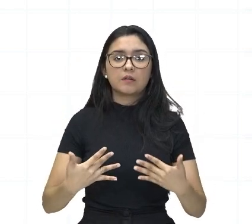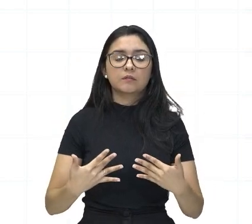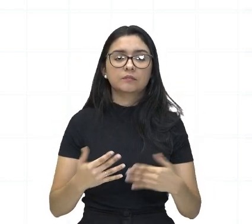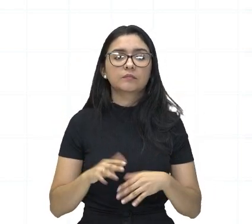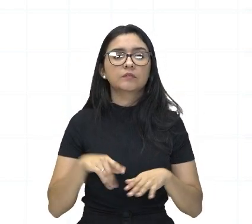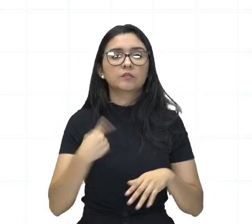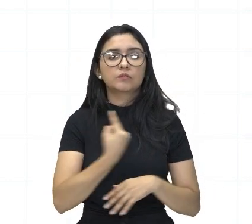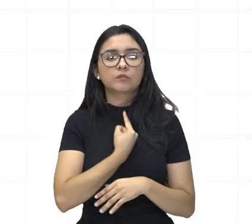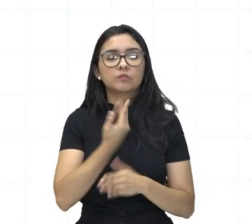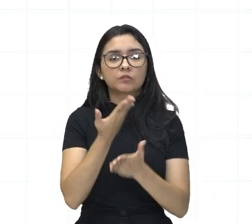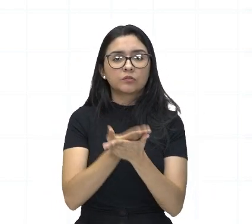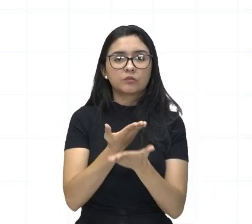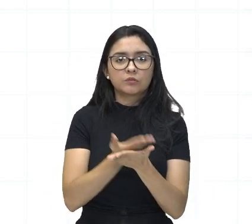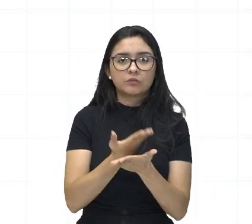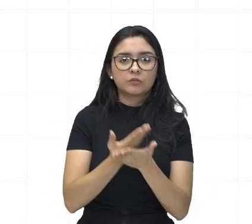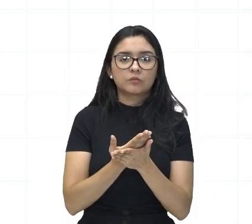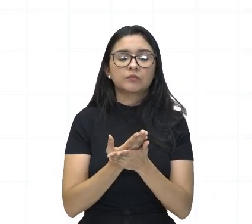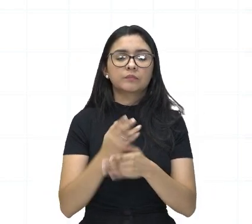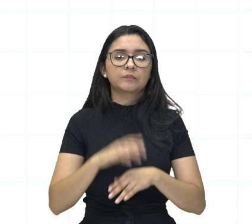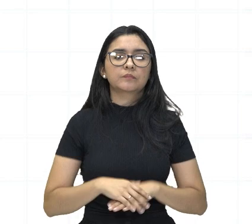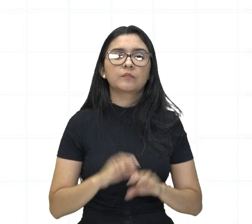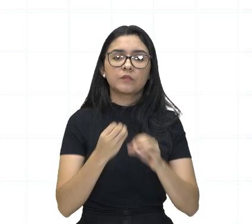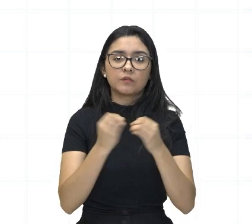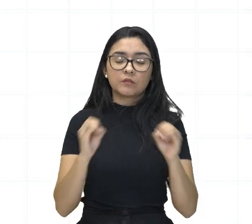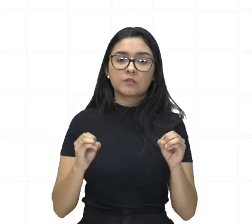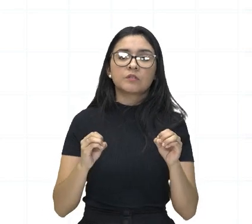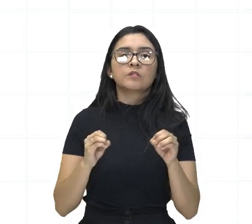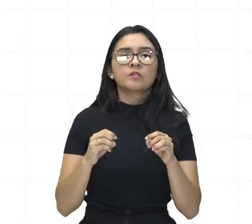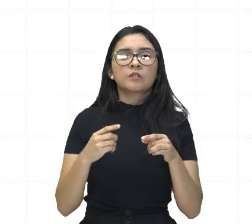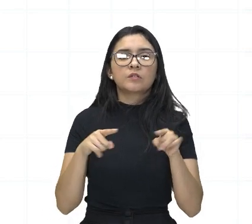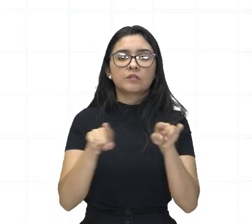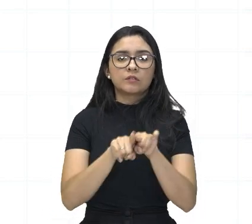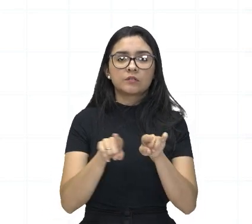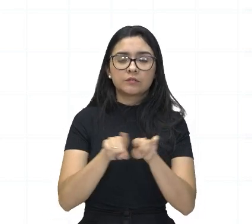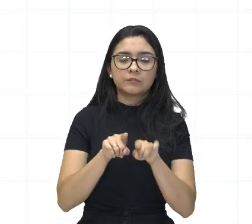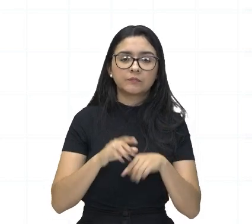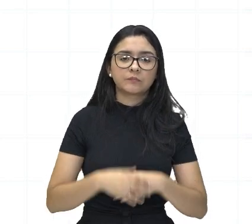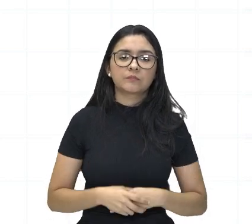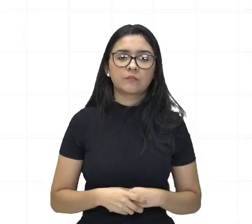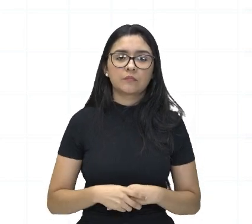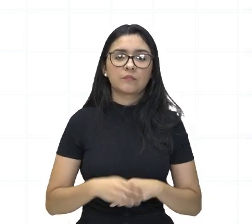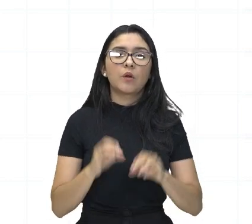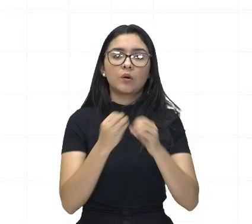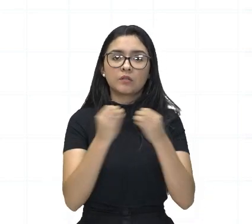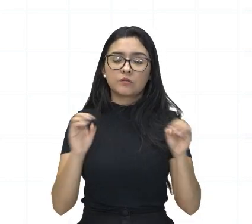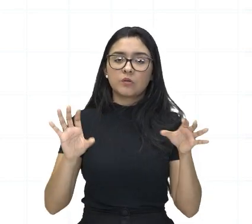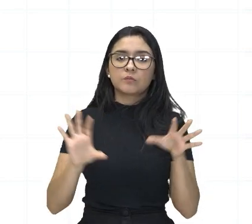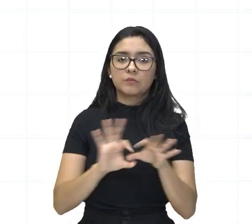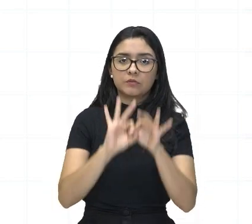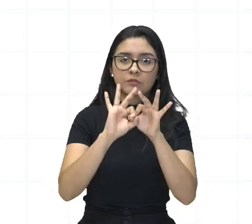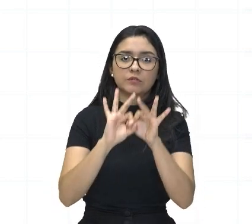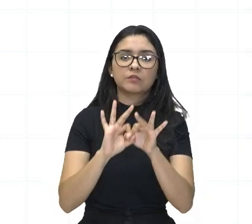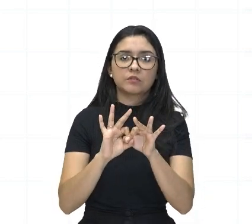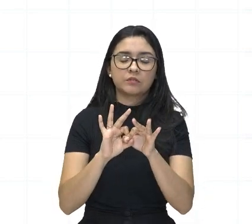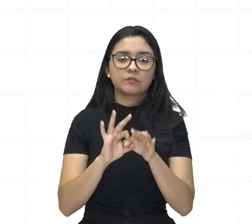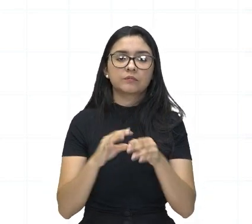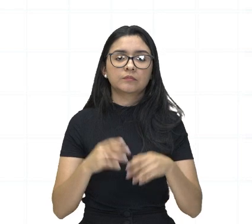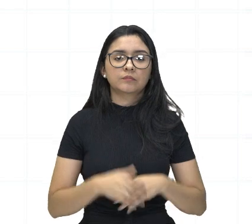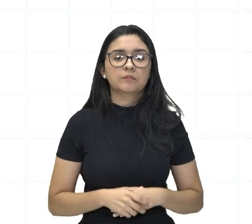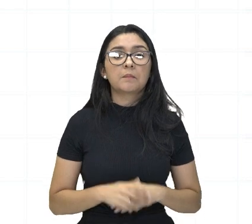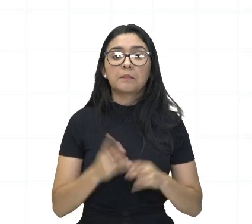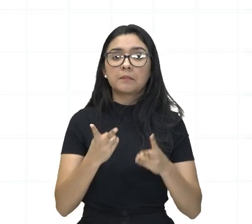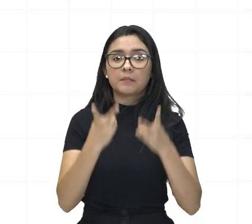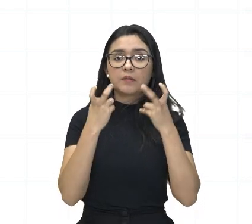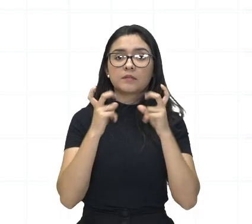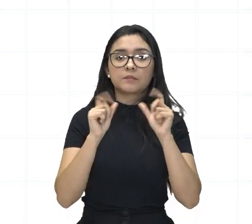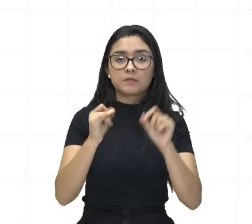estuda orações coordenadas explicativas, orações subordinadas, causais, percebam que